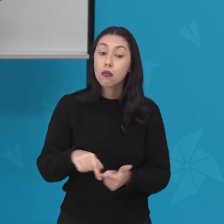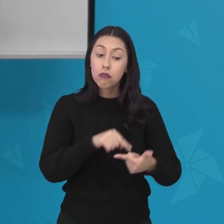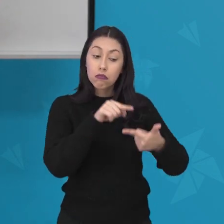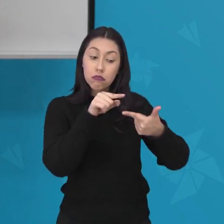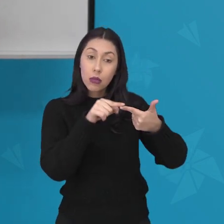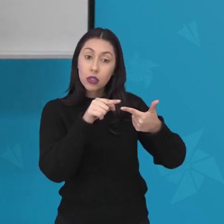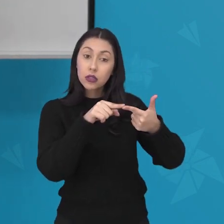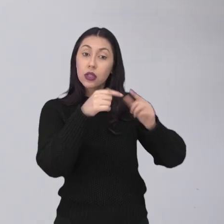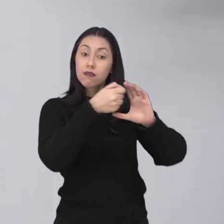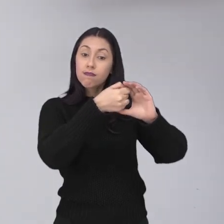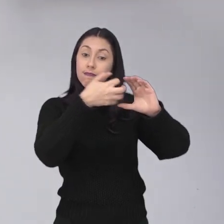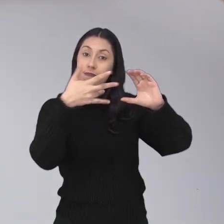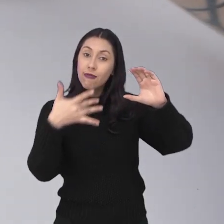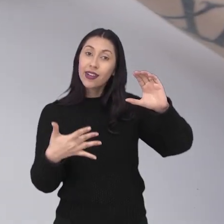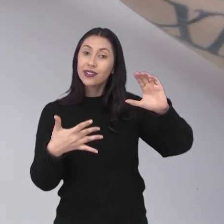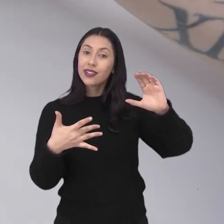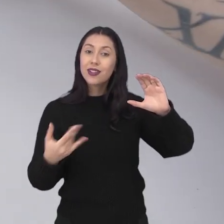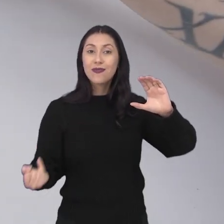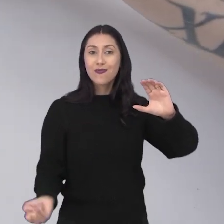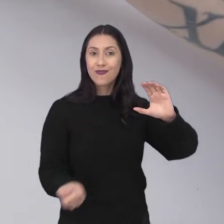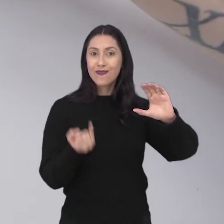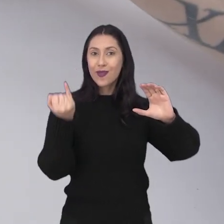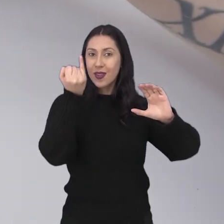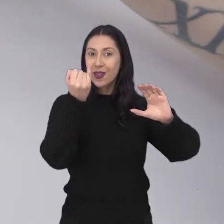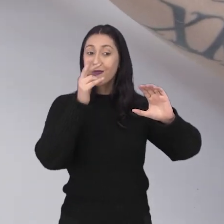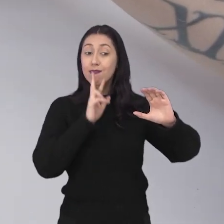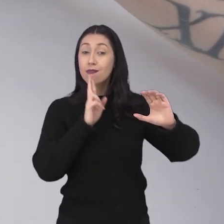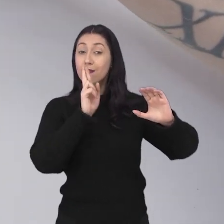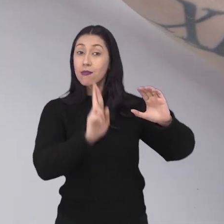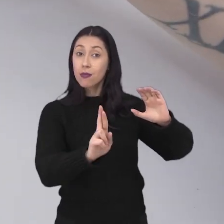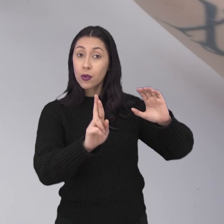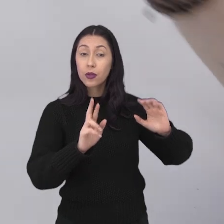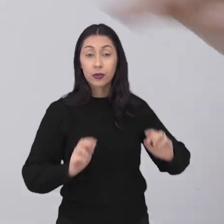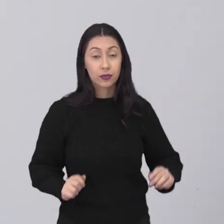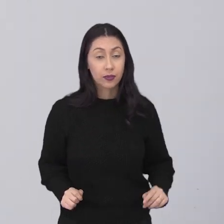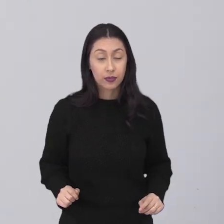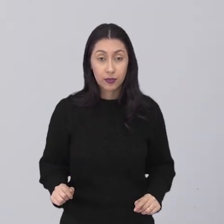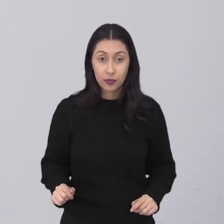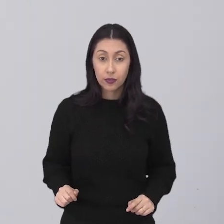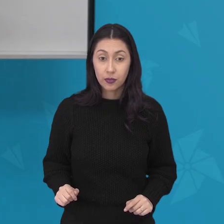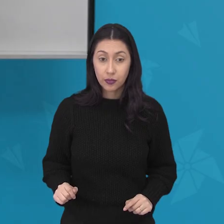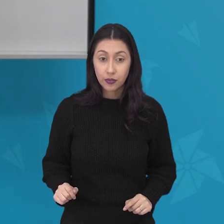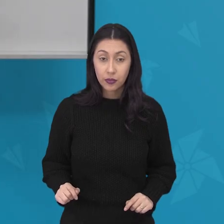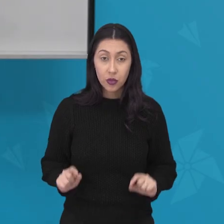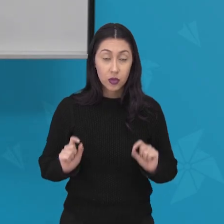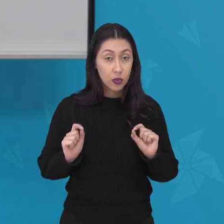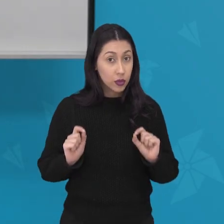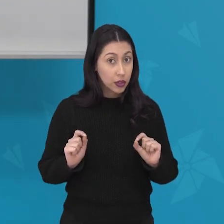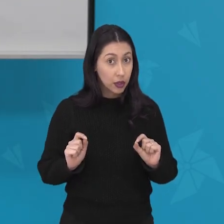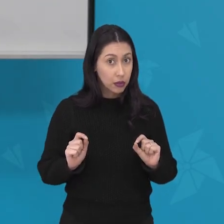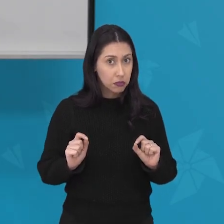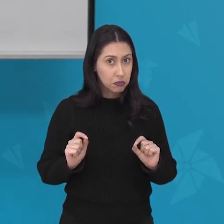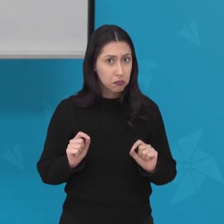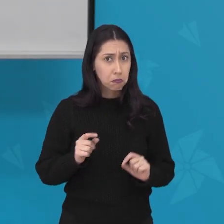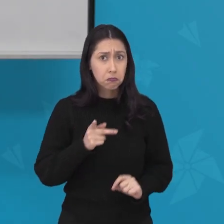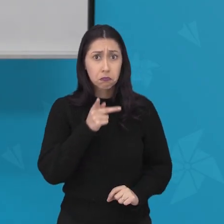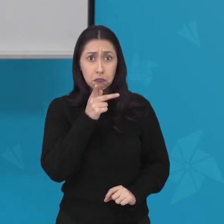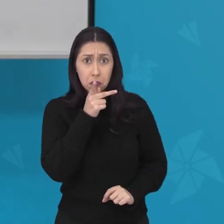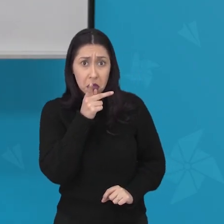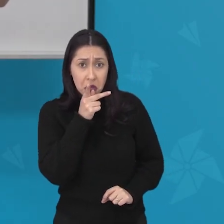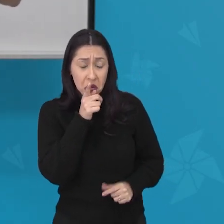característica fundamental para a gente responder a essa pergunta. É que para